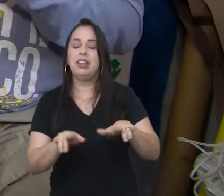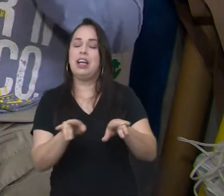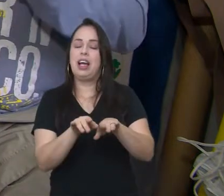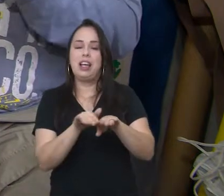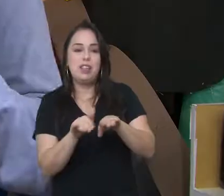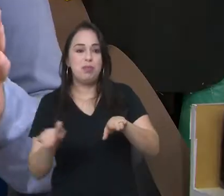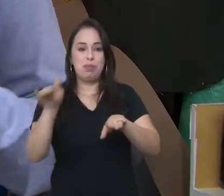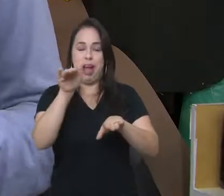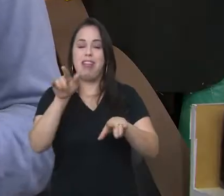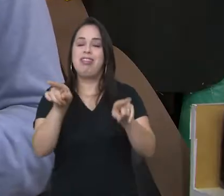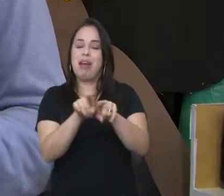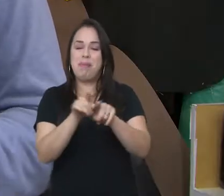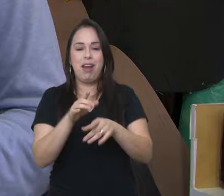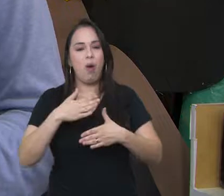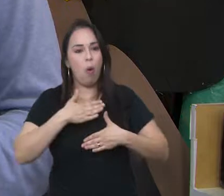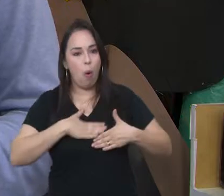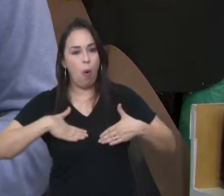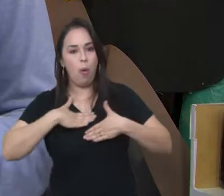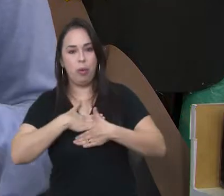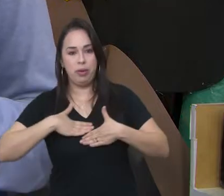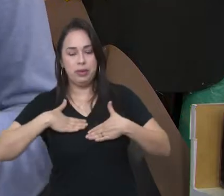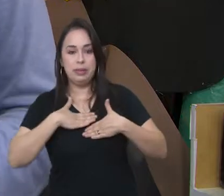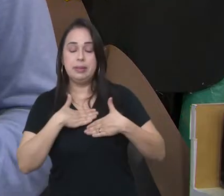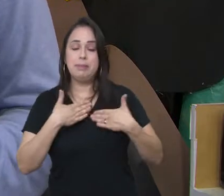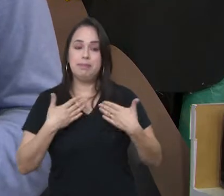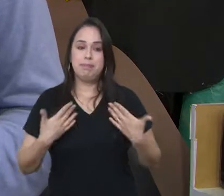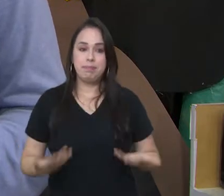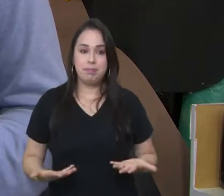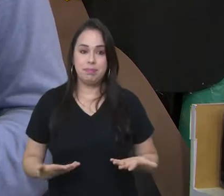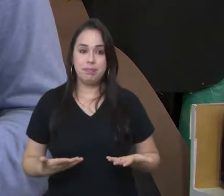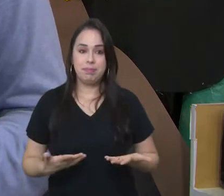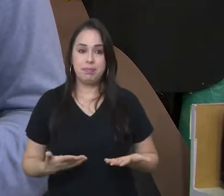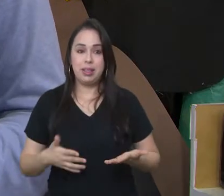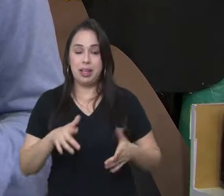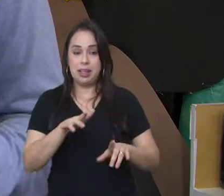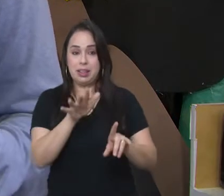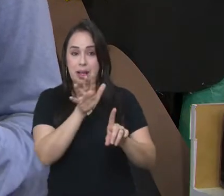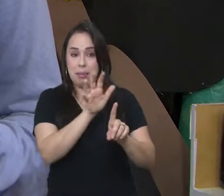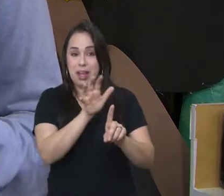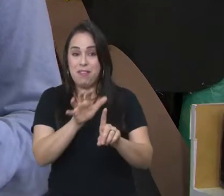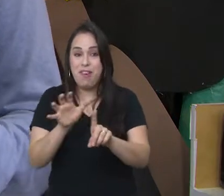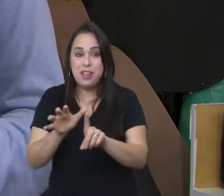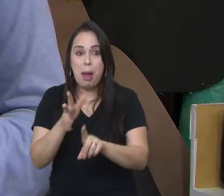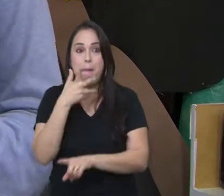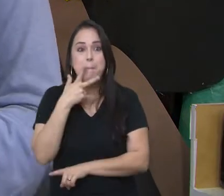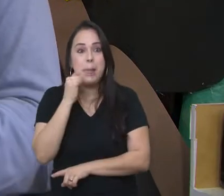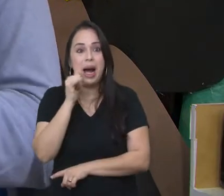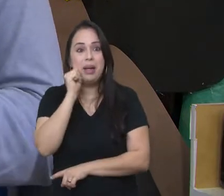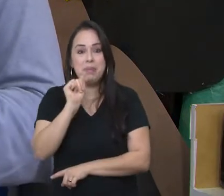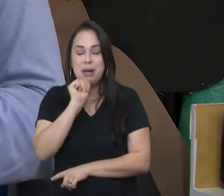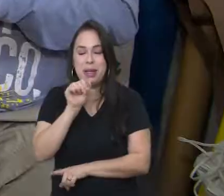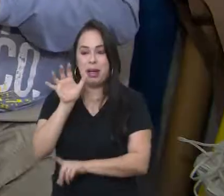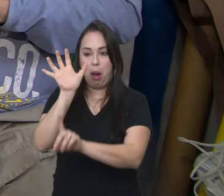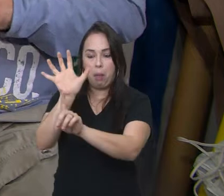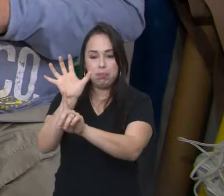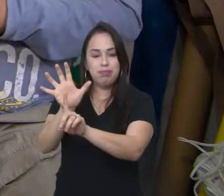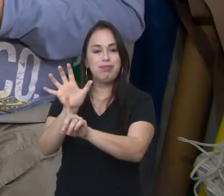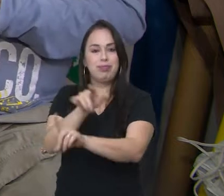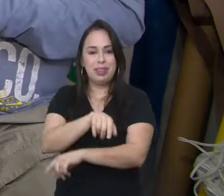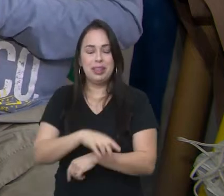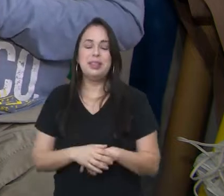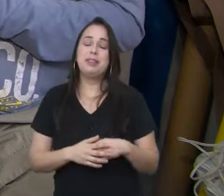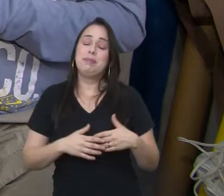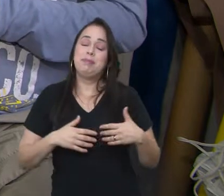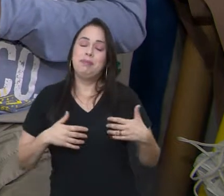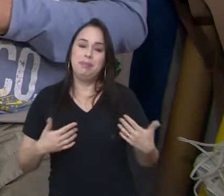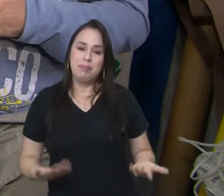e os maiorzinhos também sempre estão junto comigo, né? Então, e eles que influenciam mais os pais quando vê, os pais, né? Também,